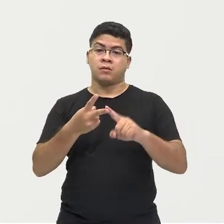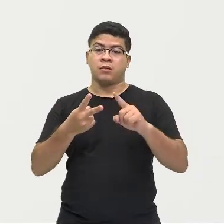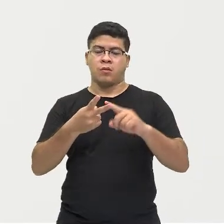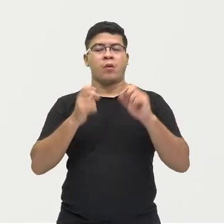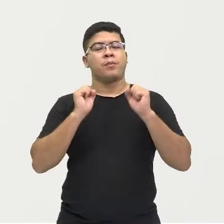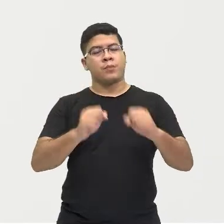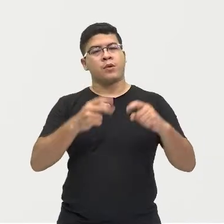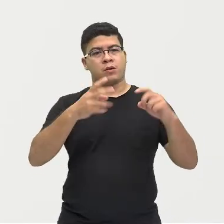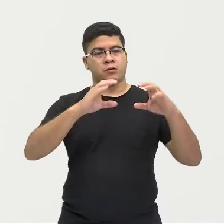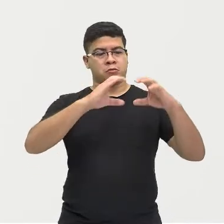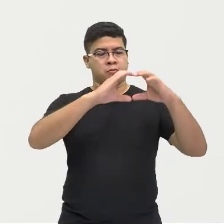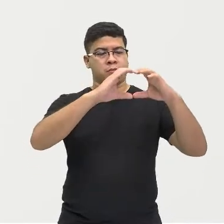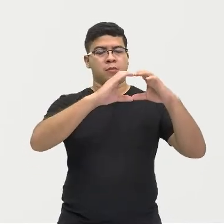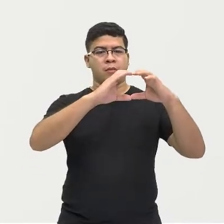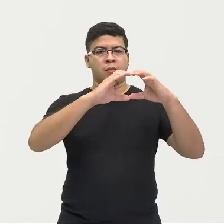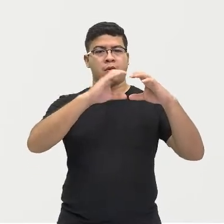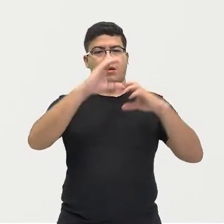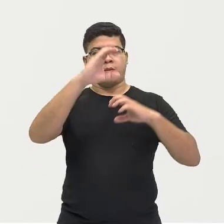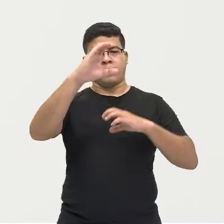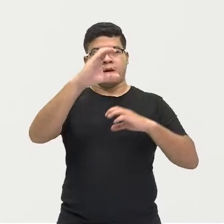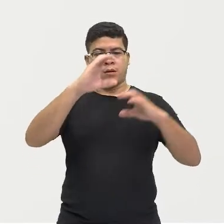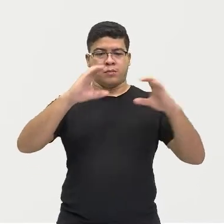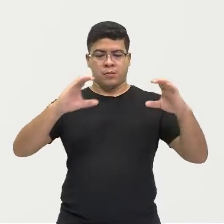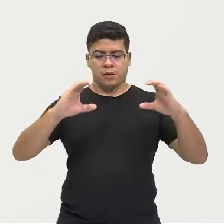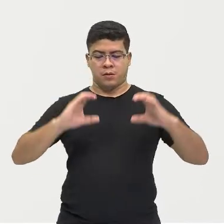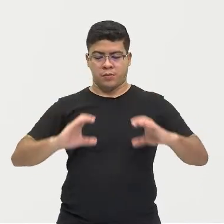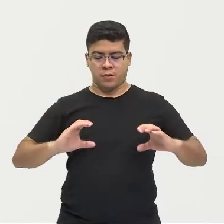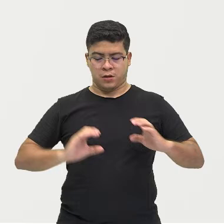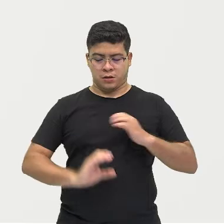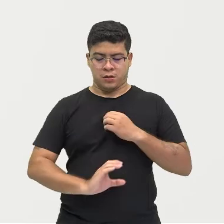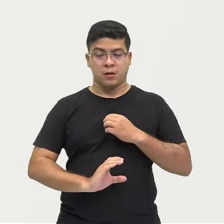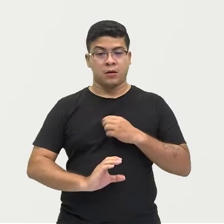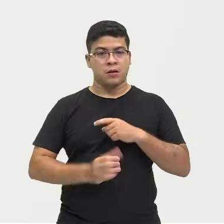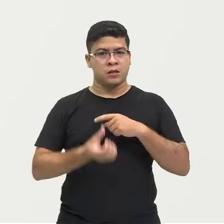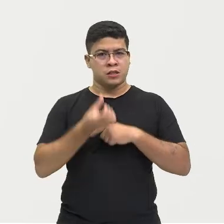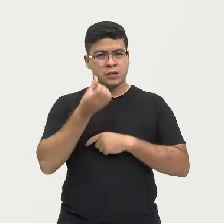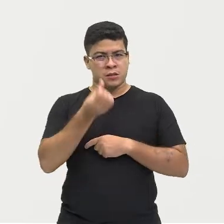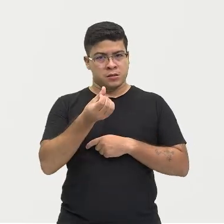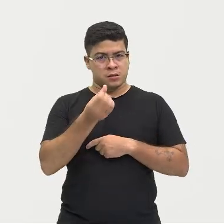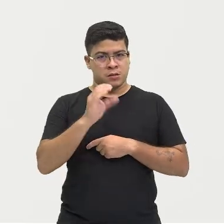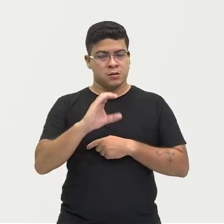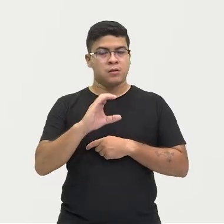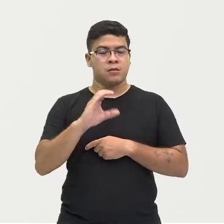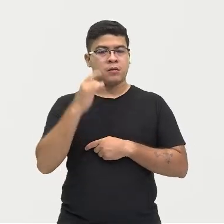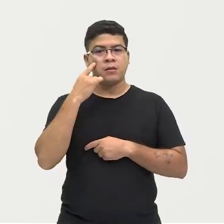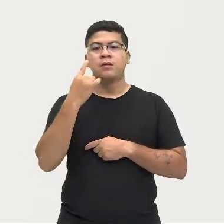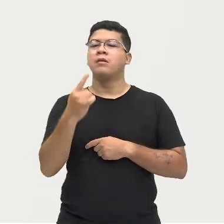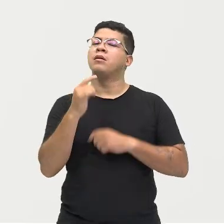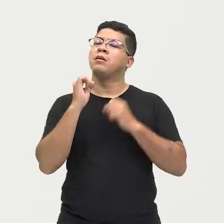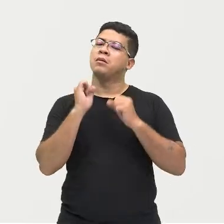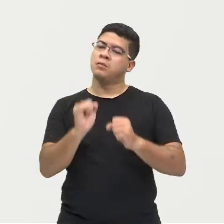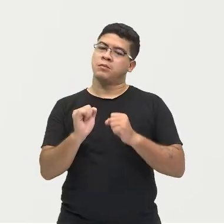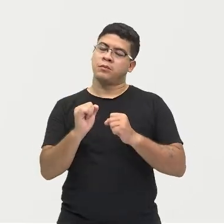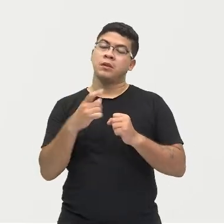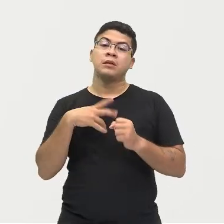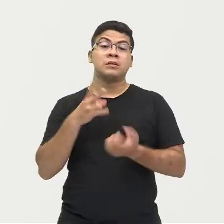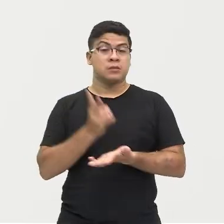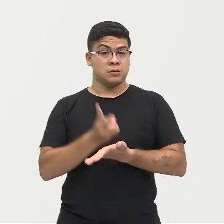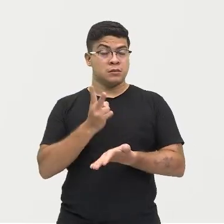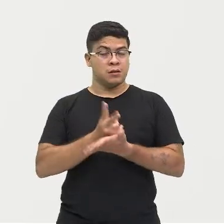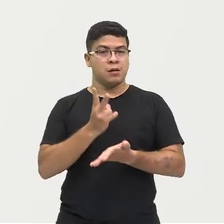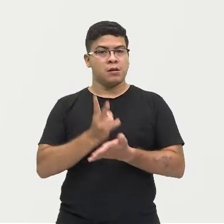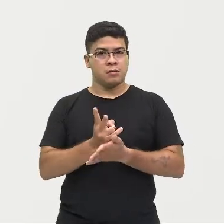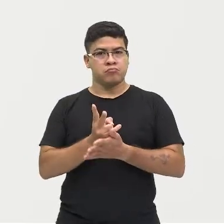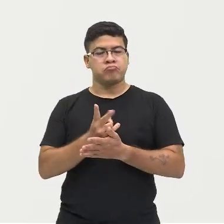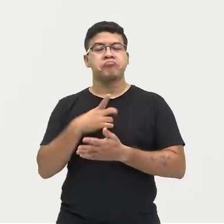tem 6 carbonos e 3 ligações duplas alternadas. A gente está sempre falando aqui